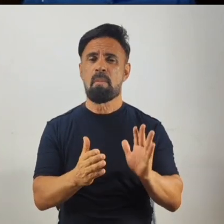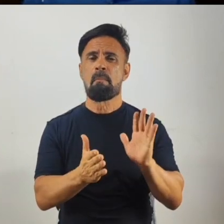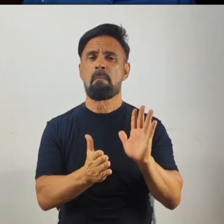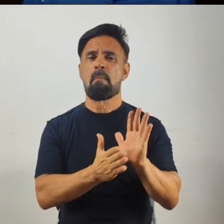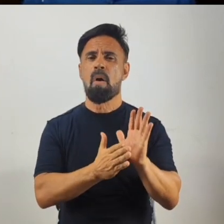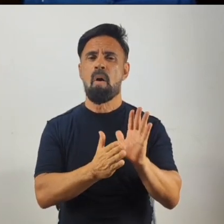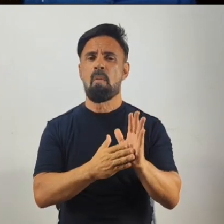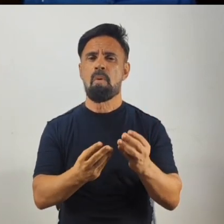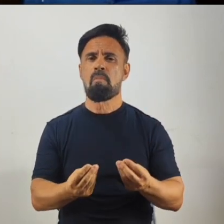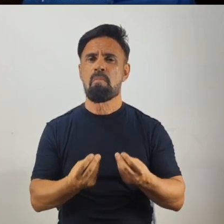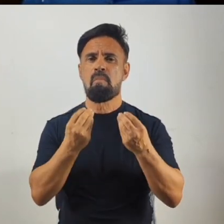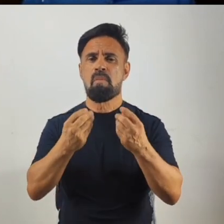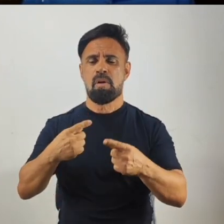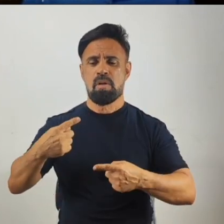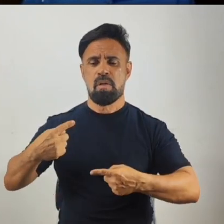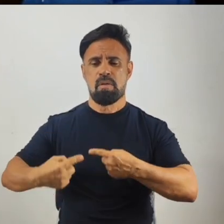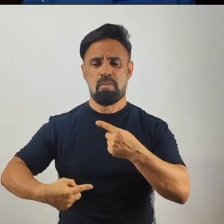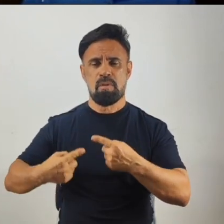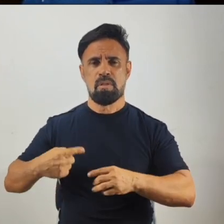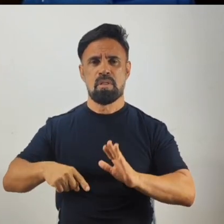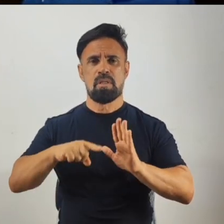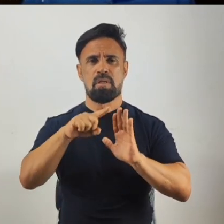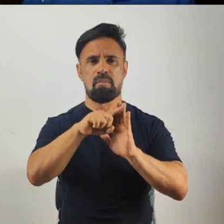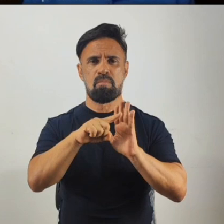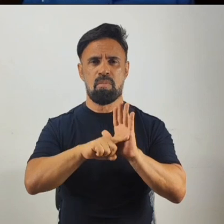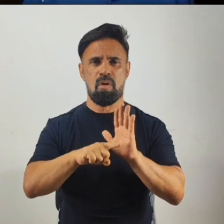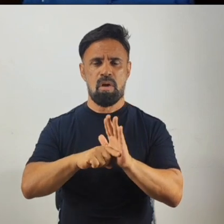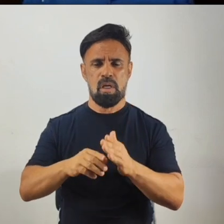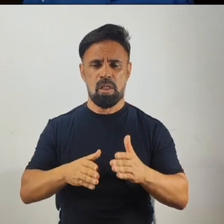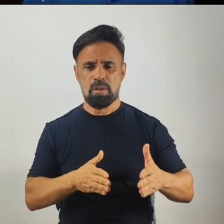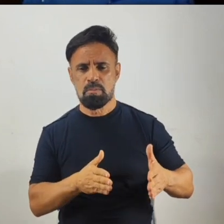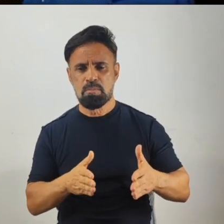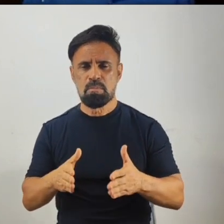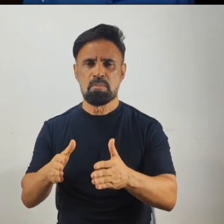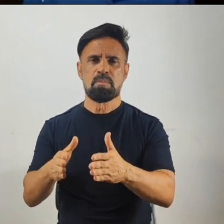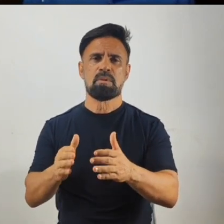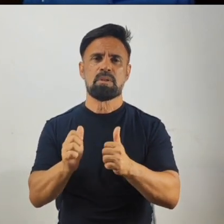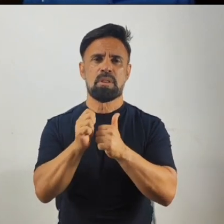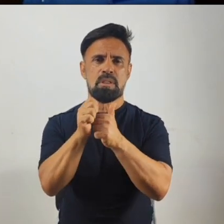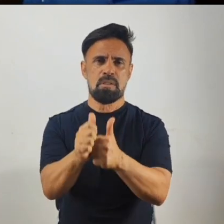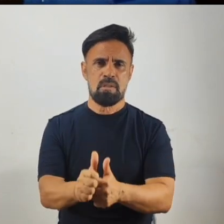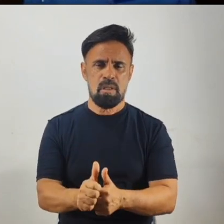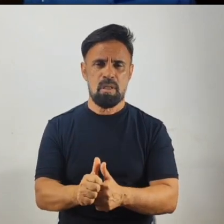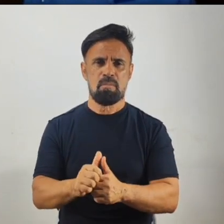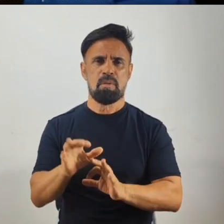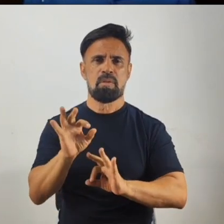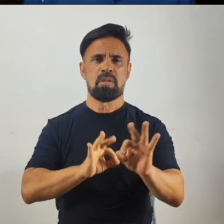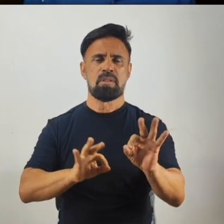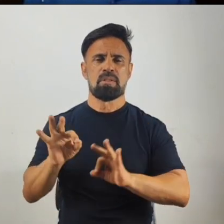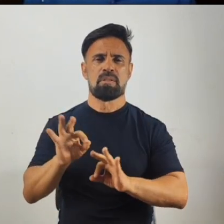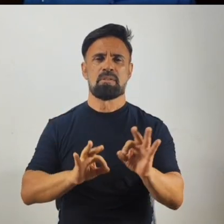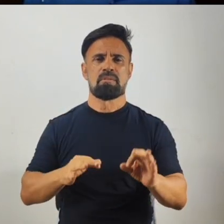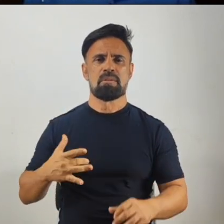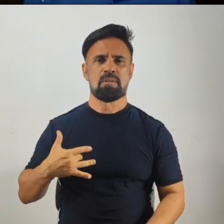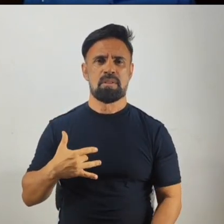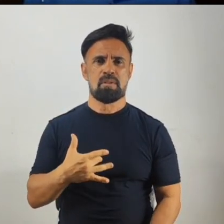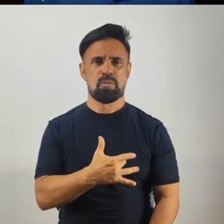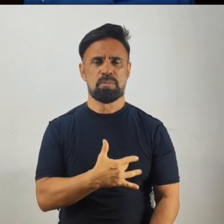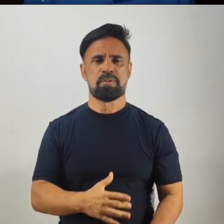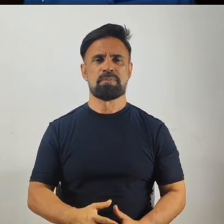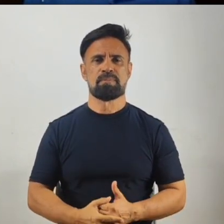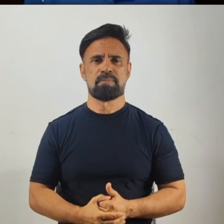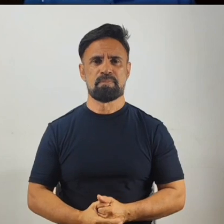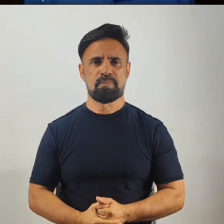mundialmente e propõe a definição de políticas, programas e diretrizes a serem seguidos pelas organizações